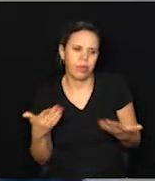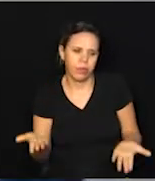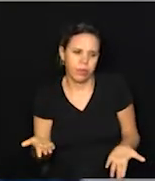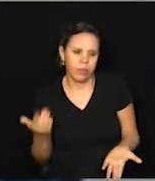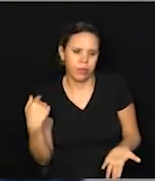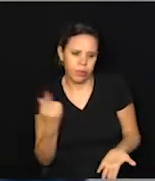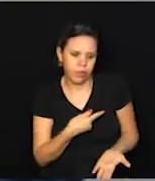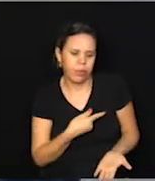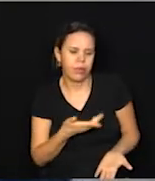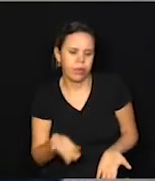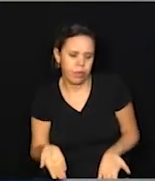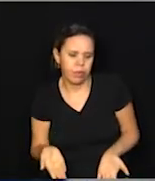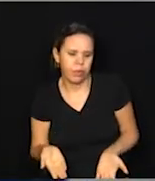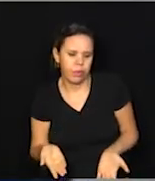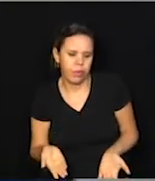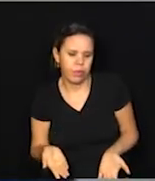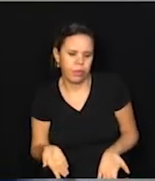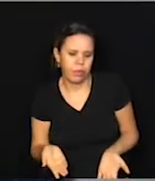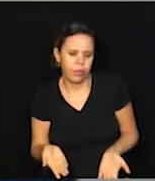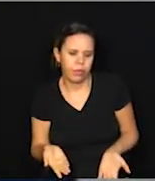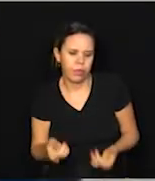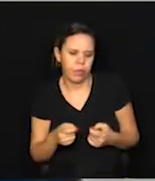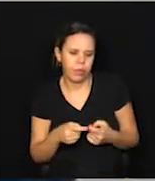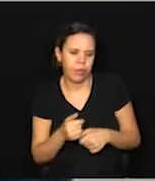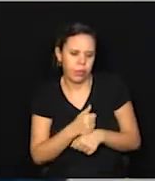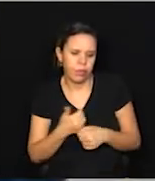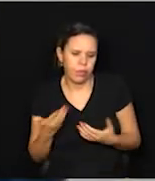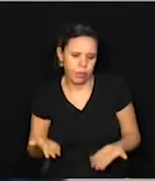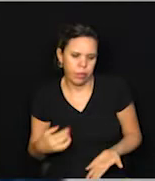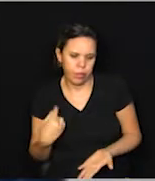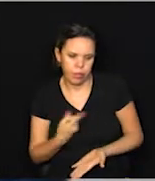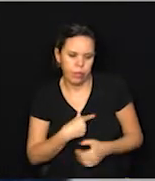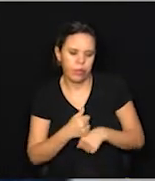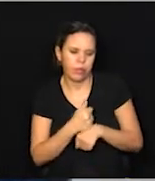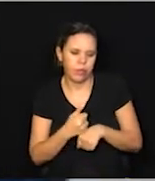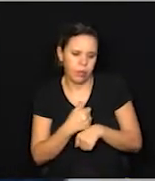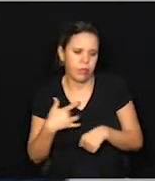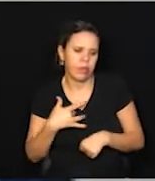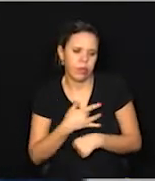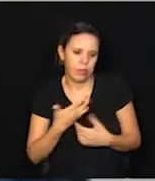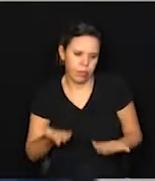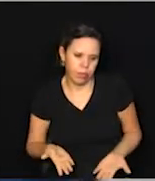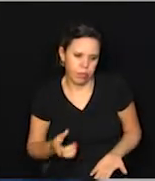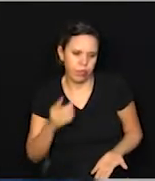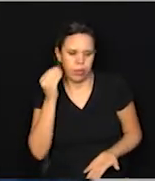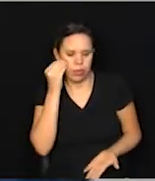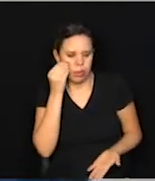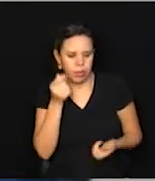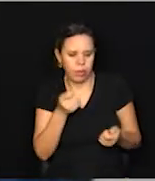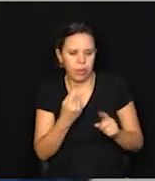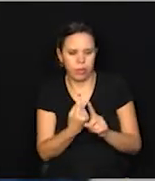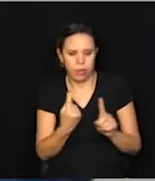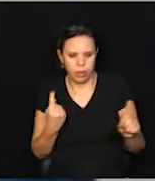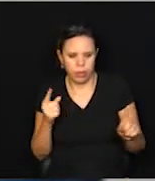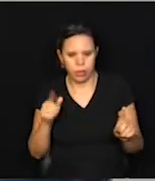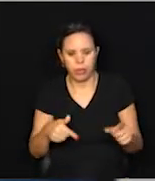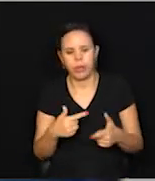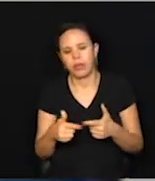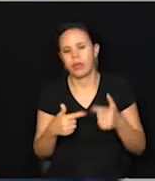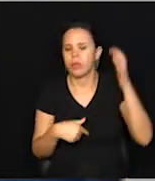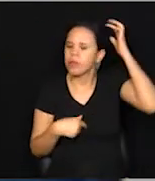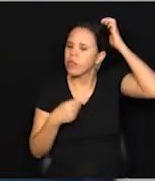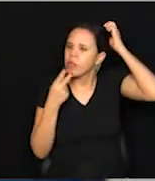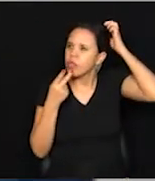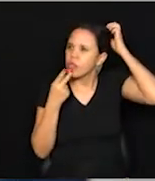gente, como médico, como profissional da saúde, a gente tenta manter uma distância disso e falar